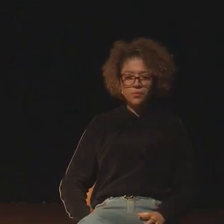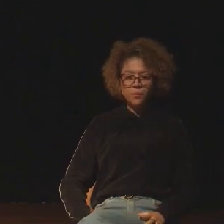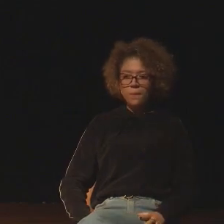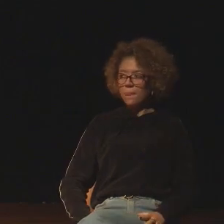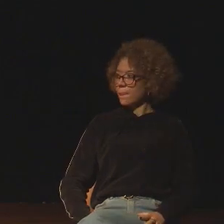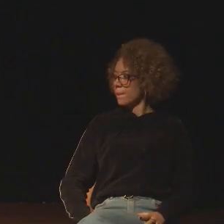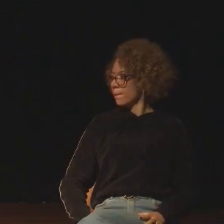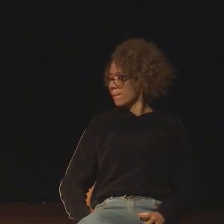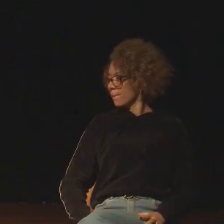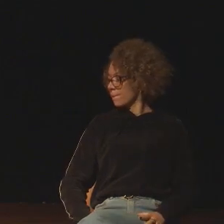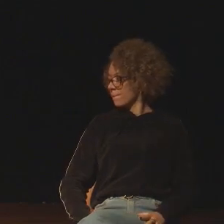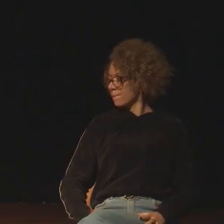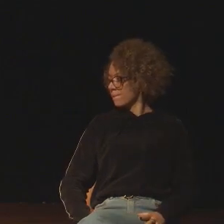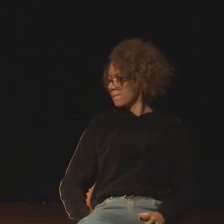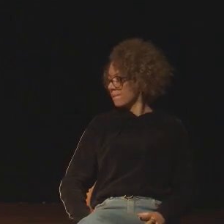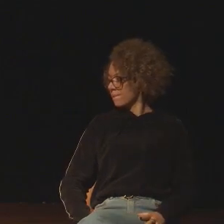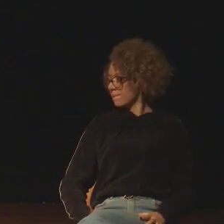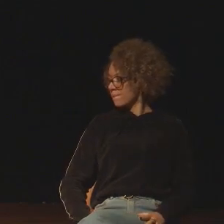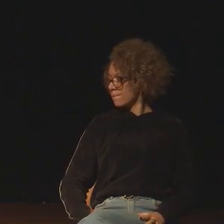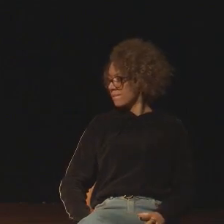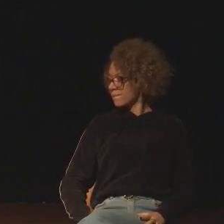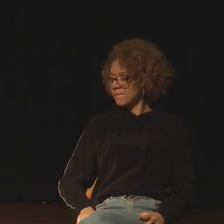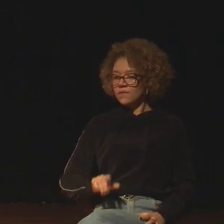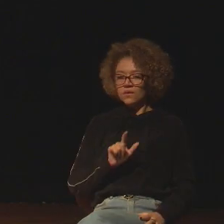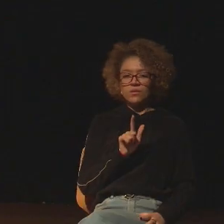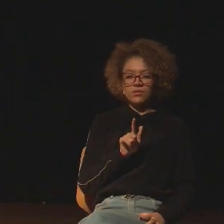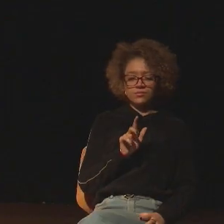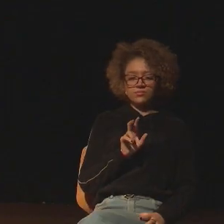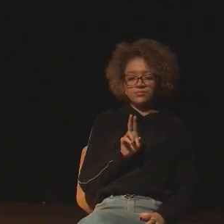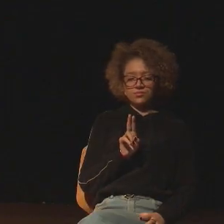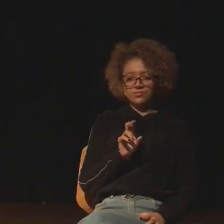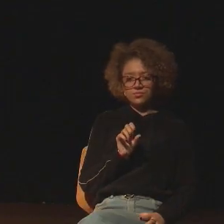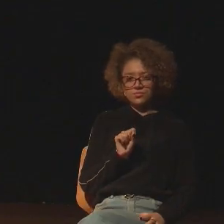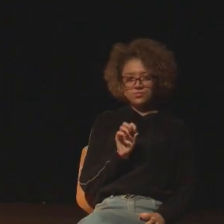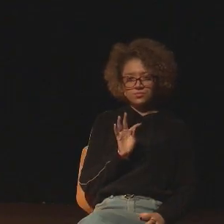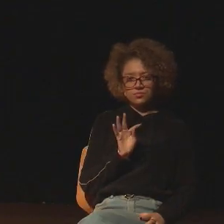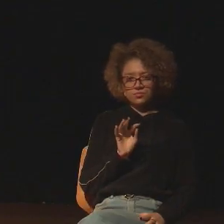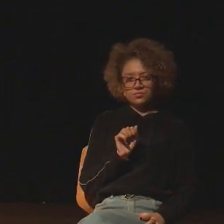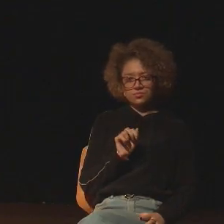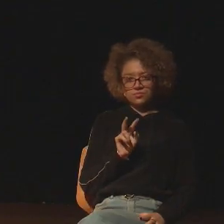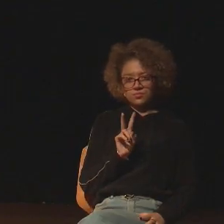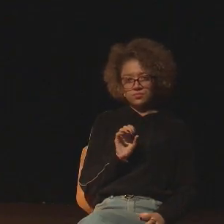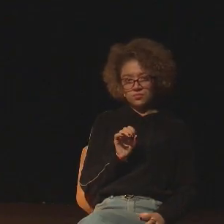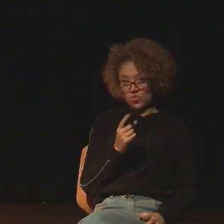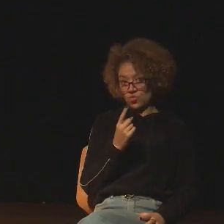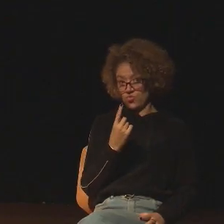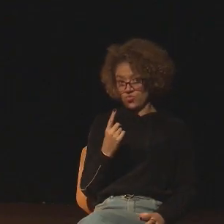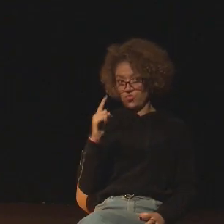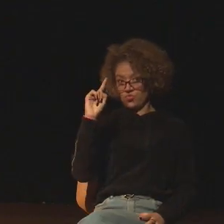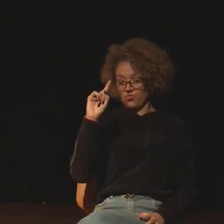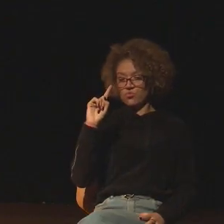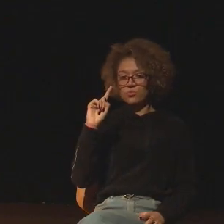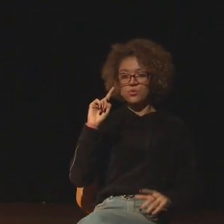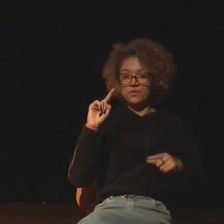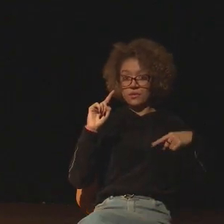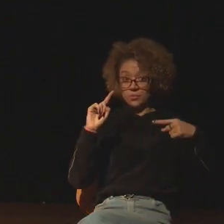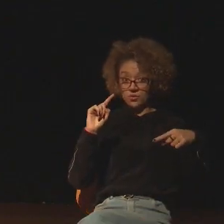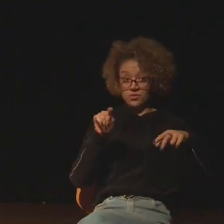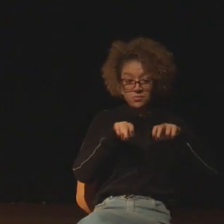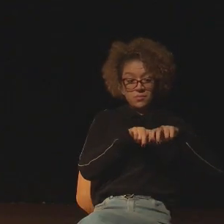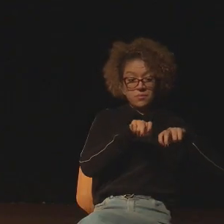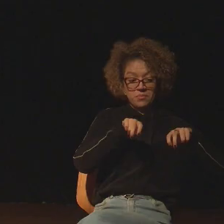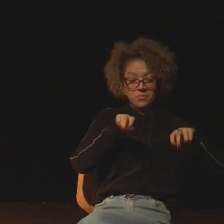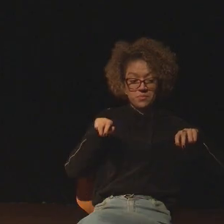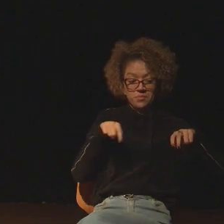Muito obrigado, Marcelo. Agora, então, eu vou chamar o Gustavo para que a gente encerre, então, as sugestões e depois a mesa